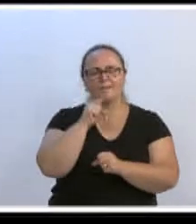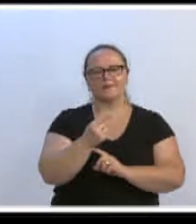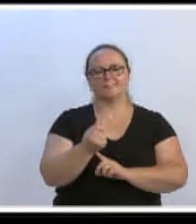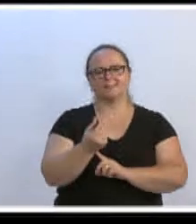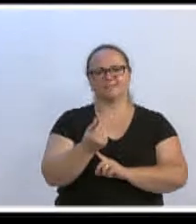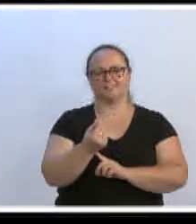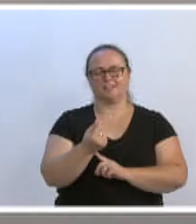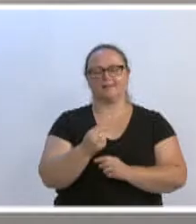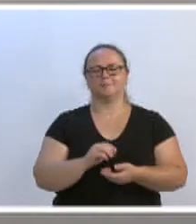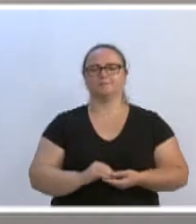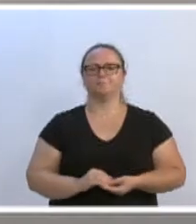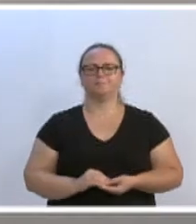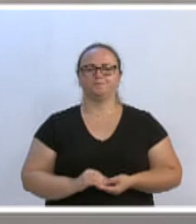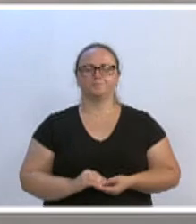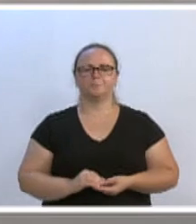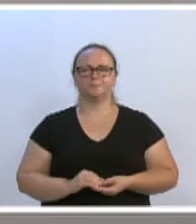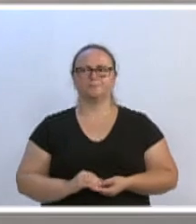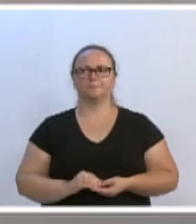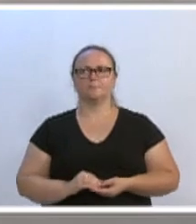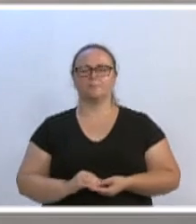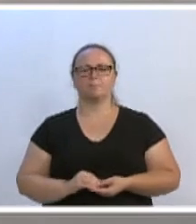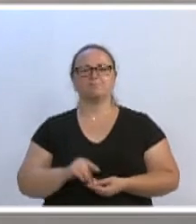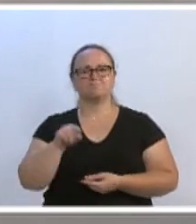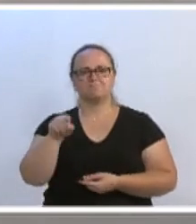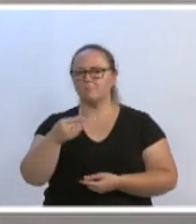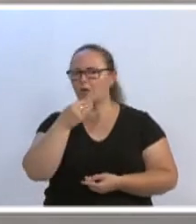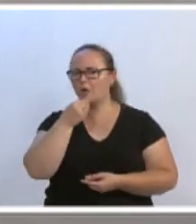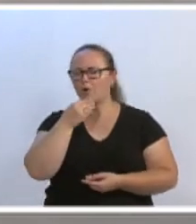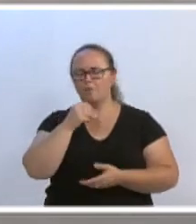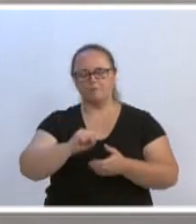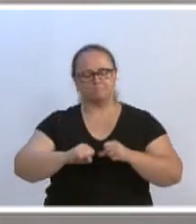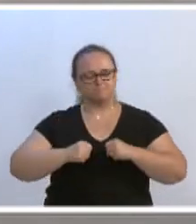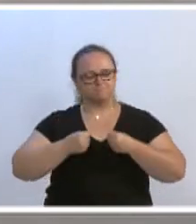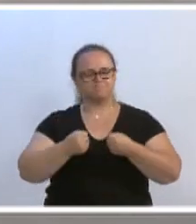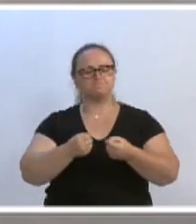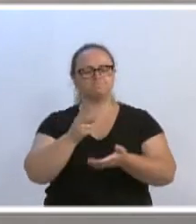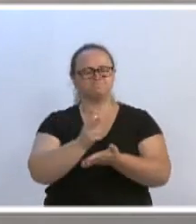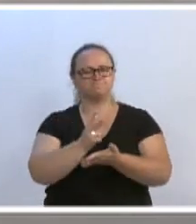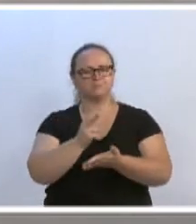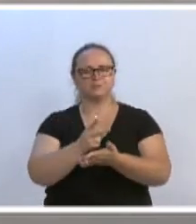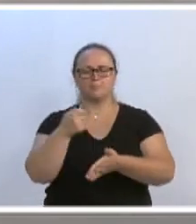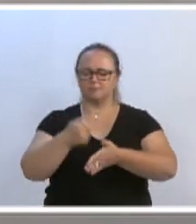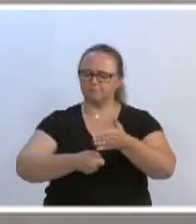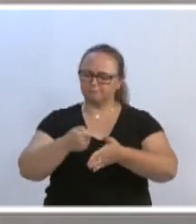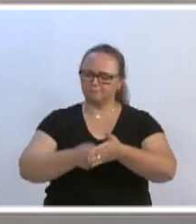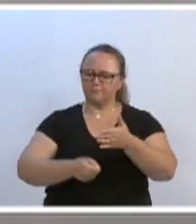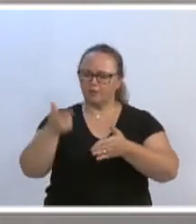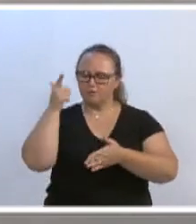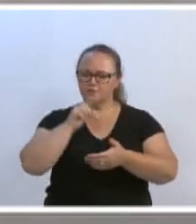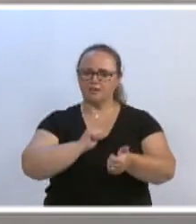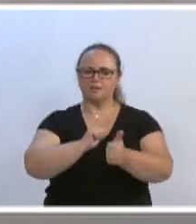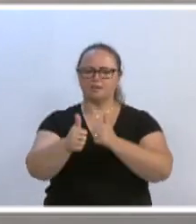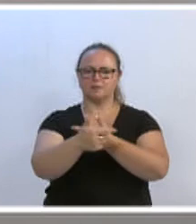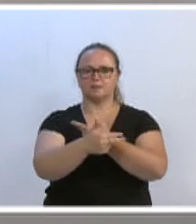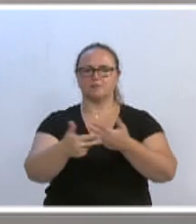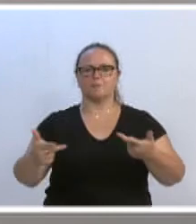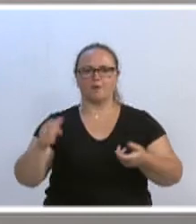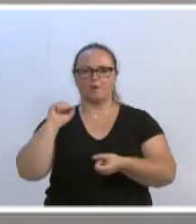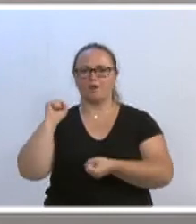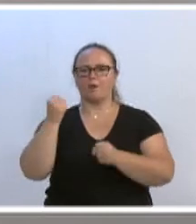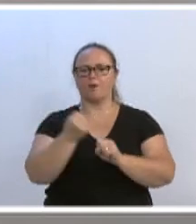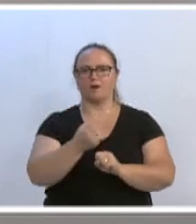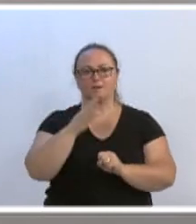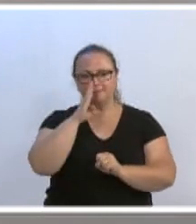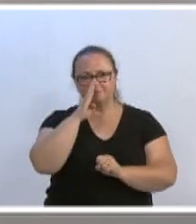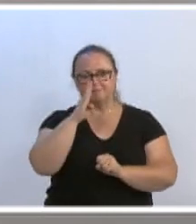charles sempre um guerreiro nas causas aí do esporte em nosso município e é